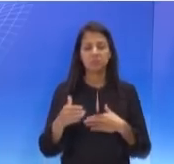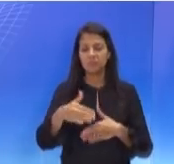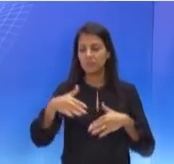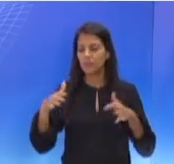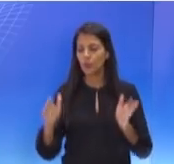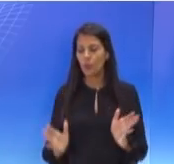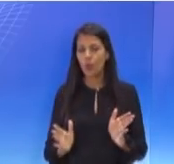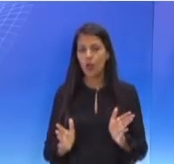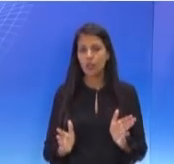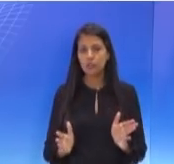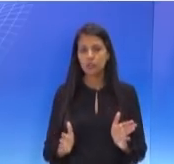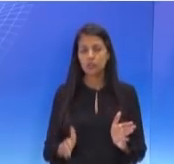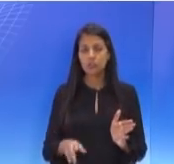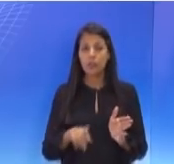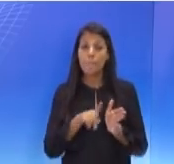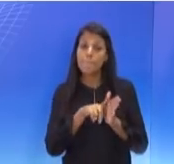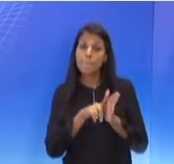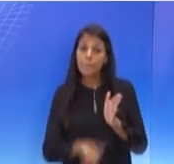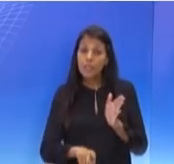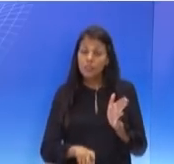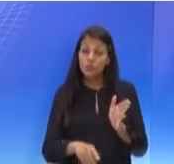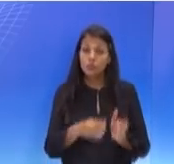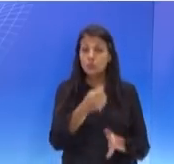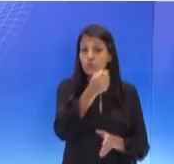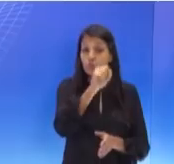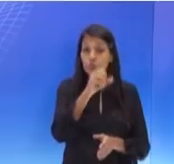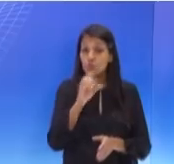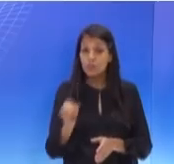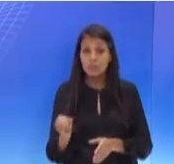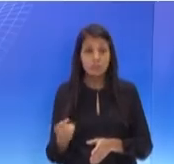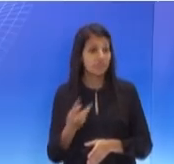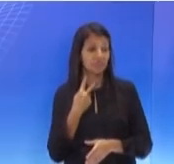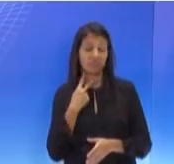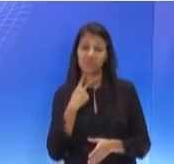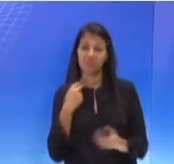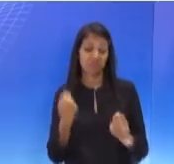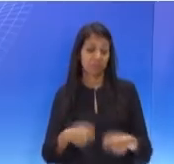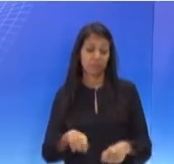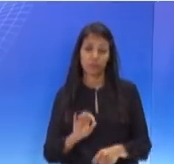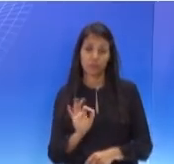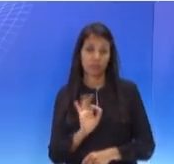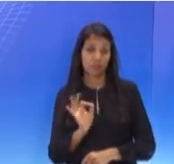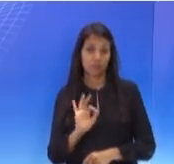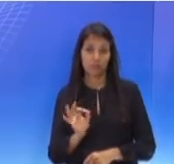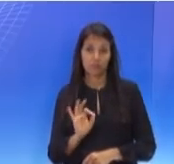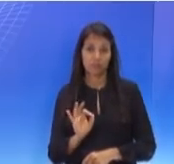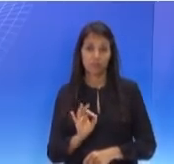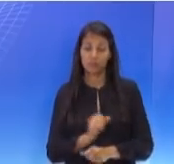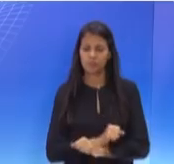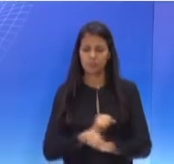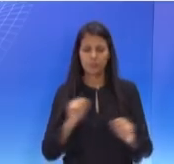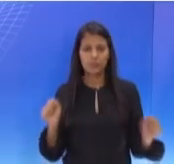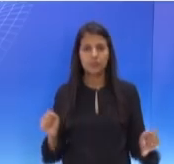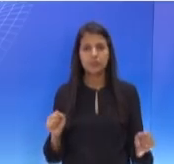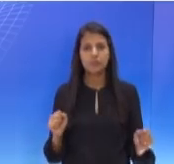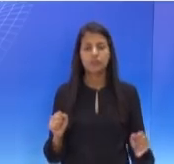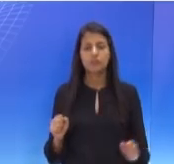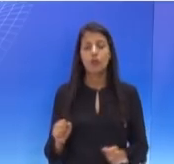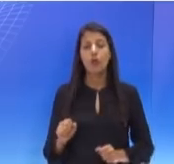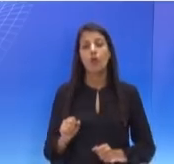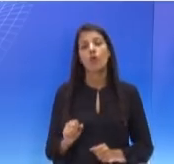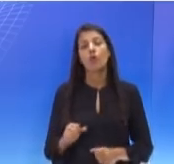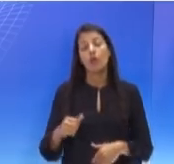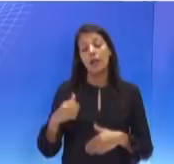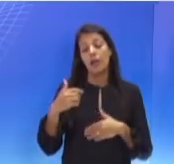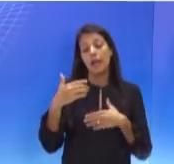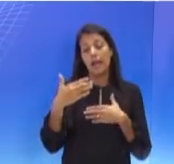80 centímetros não atende à necessidade do casal. Ou seja, a caixa 2 já está descartada. Por quê? Porque a caixa